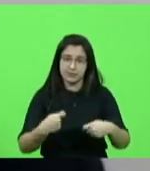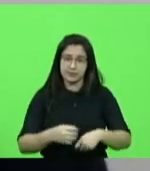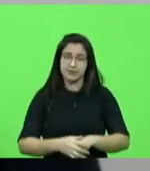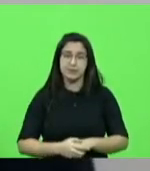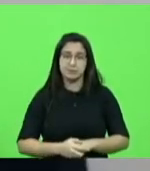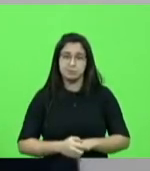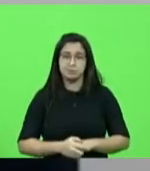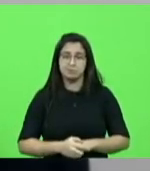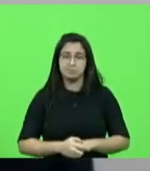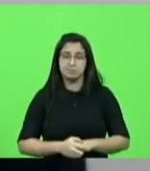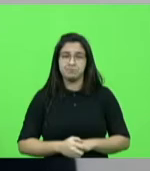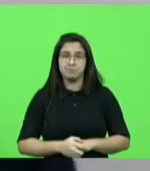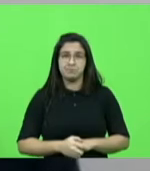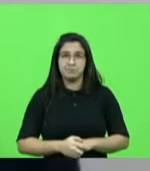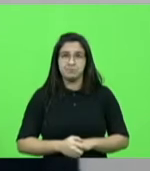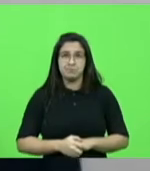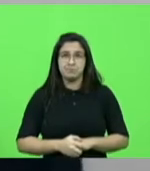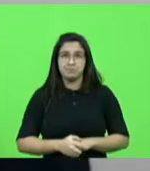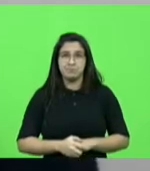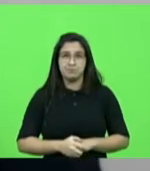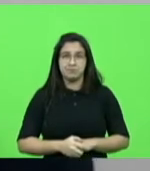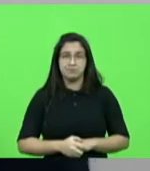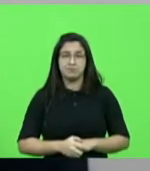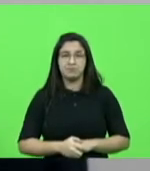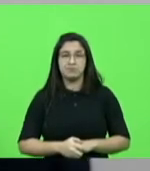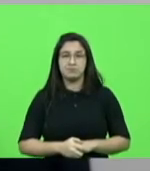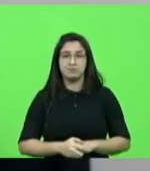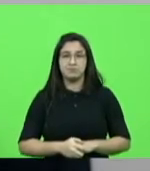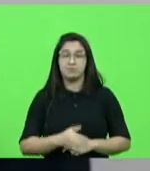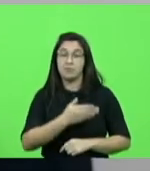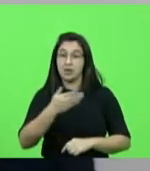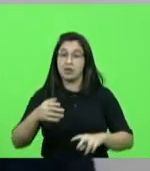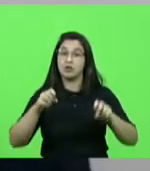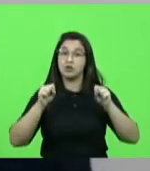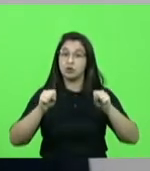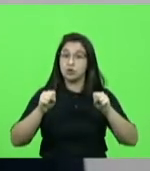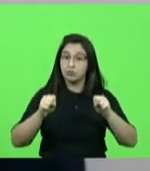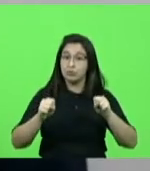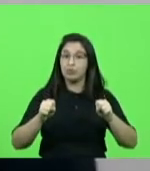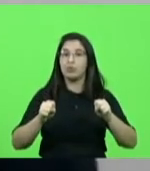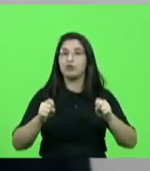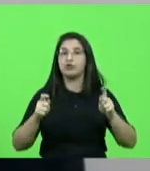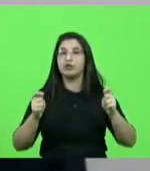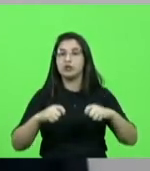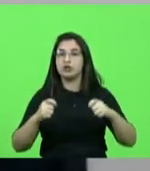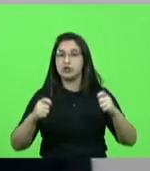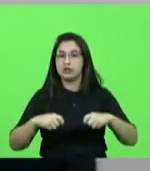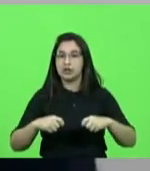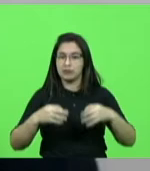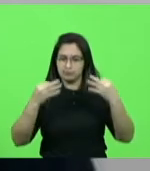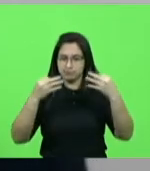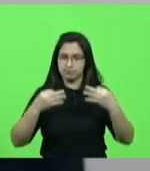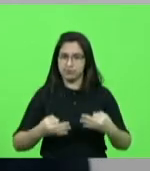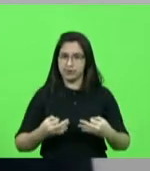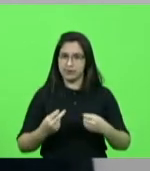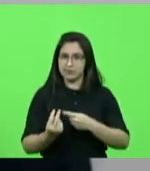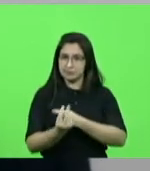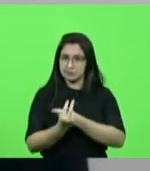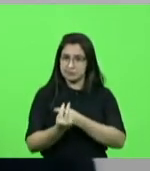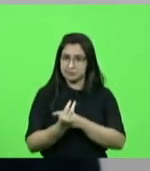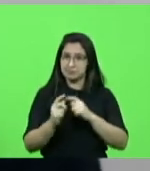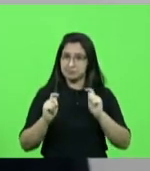dose recebam também a segunda dose e possam ter a sua imunidade realmente